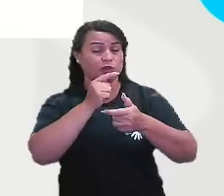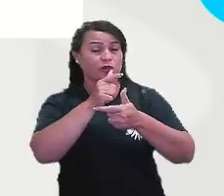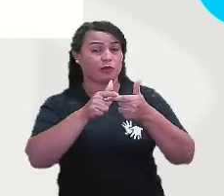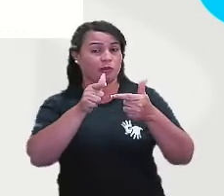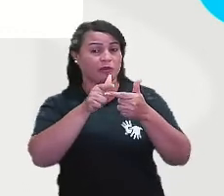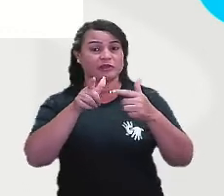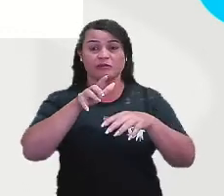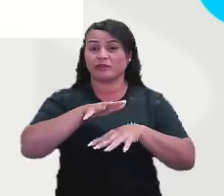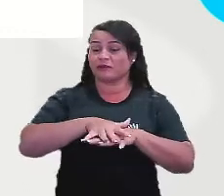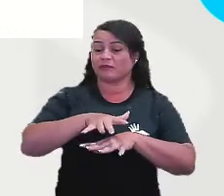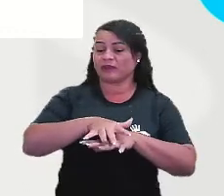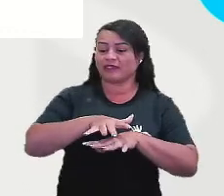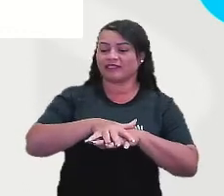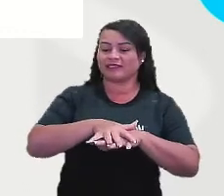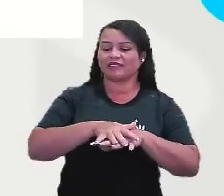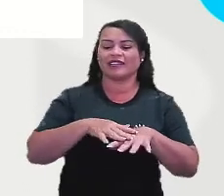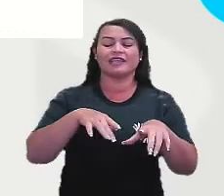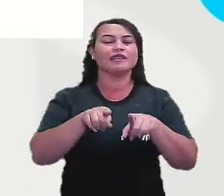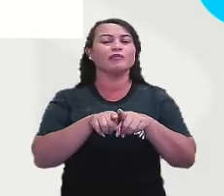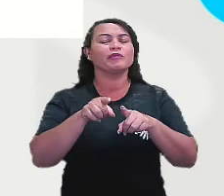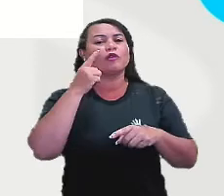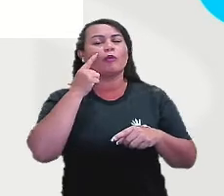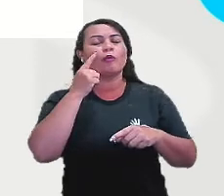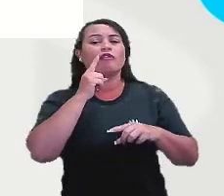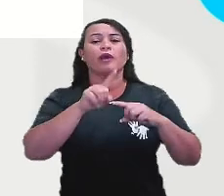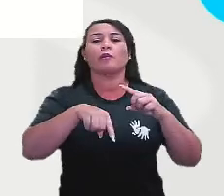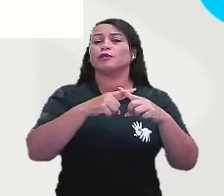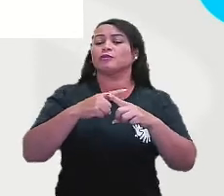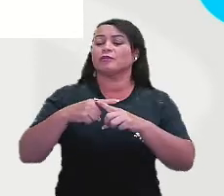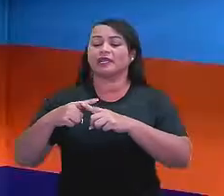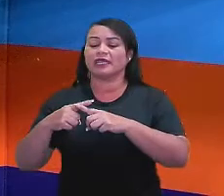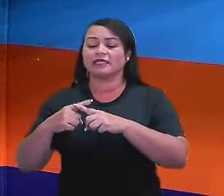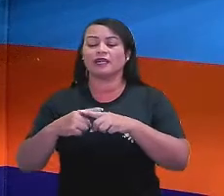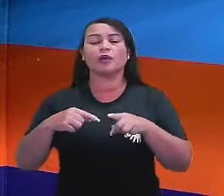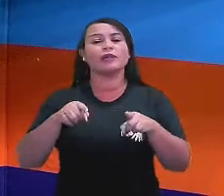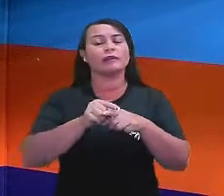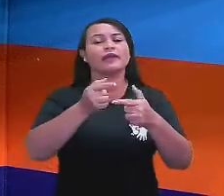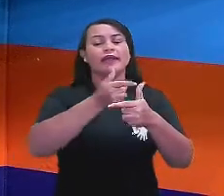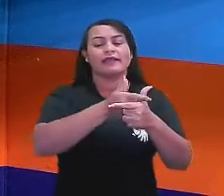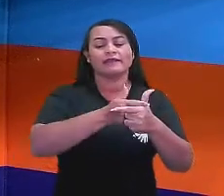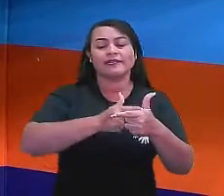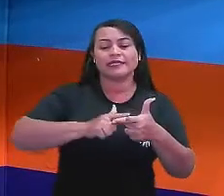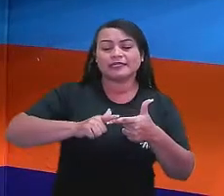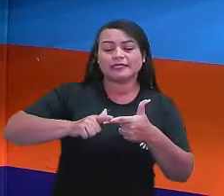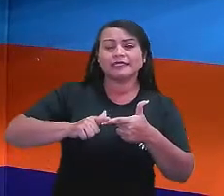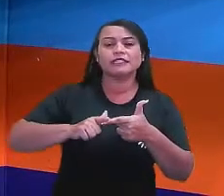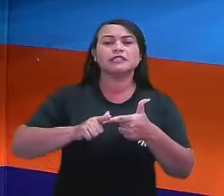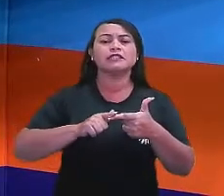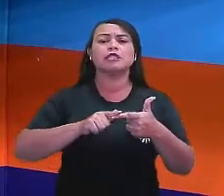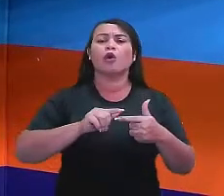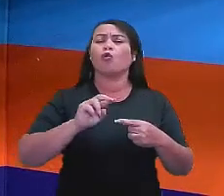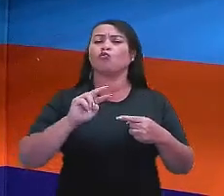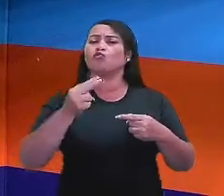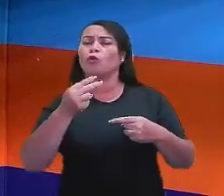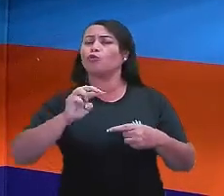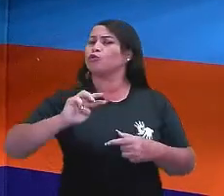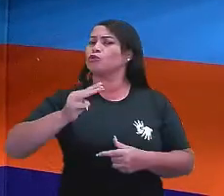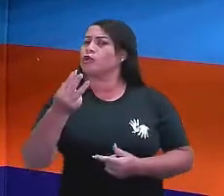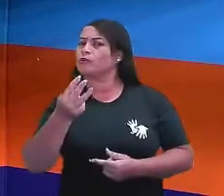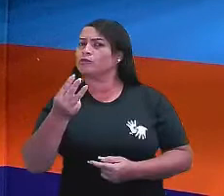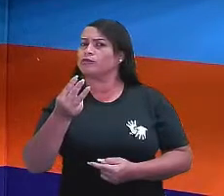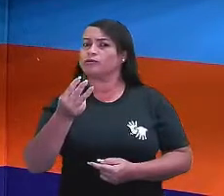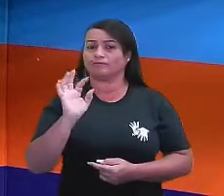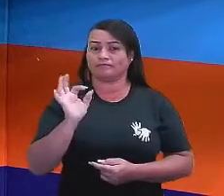probleminhas de matemática, vamos rever multiplicação, vamos rever divisão, dobro e o triplo, tá